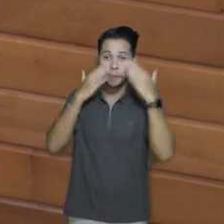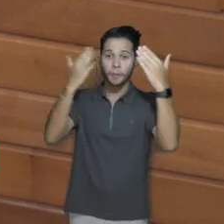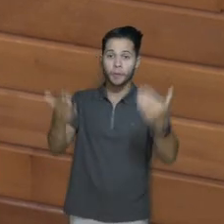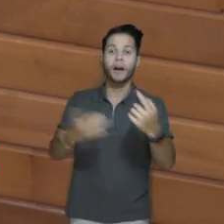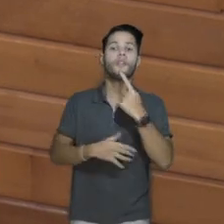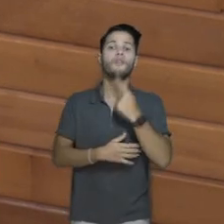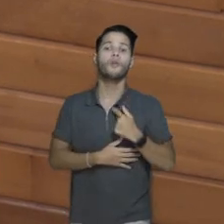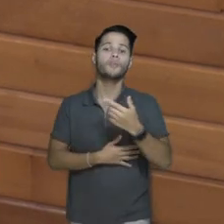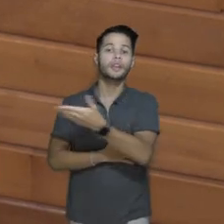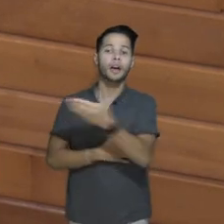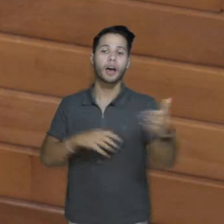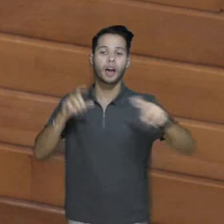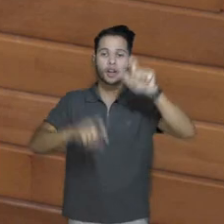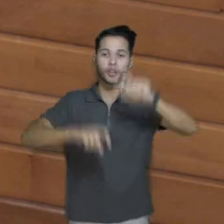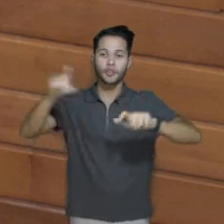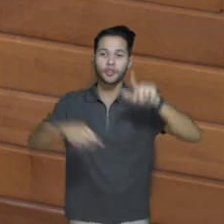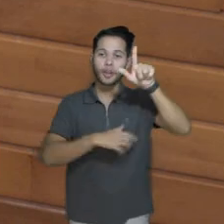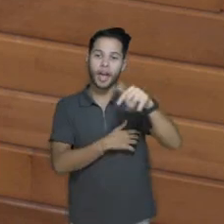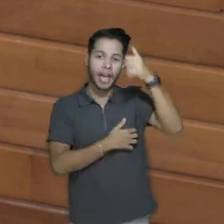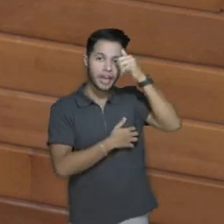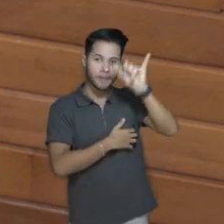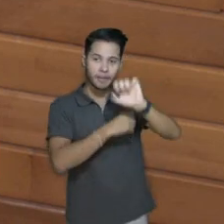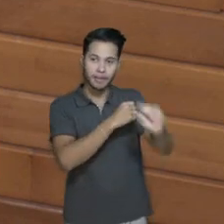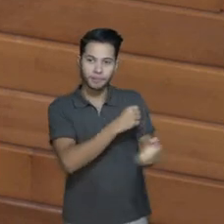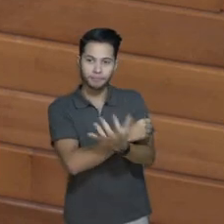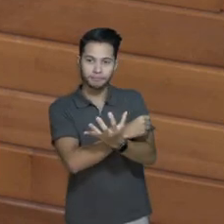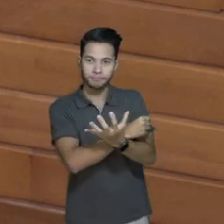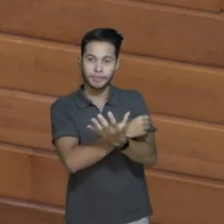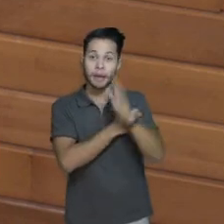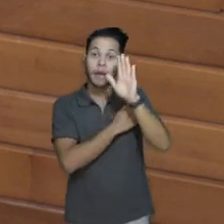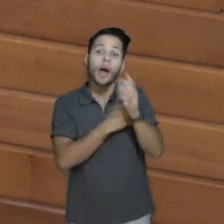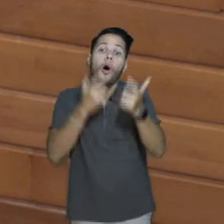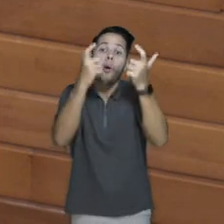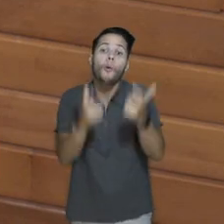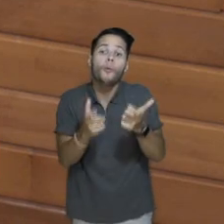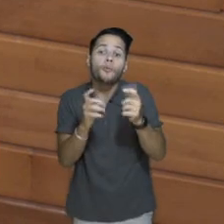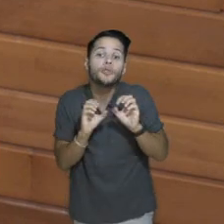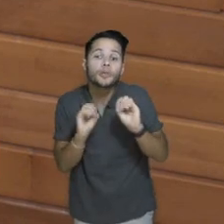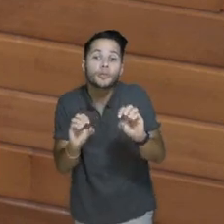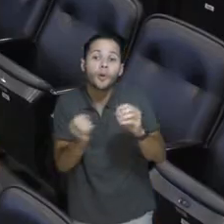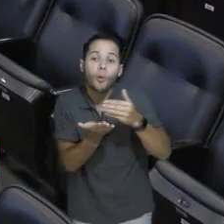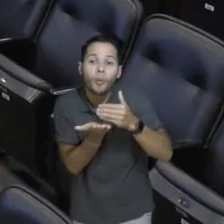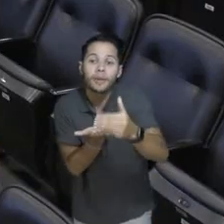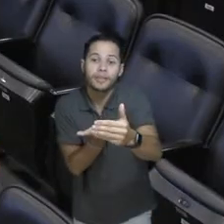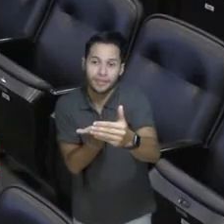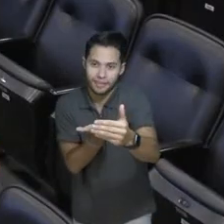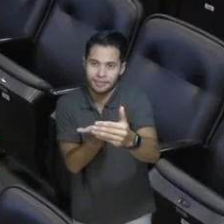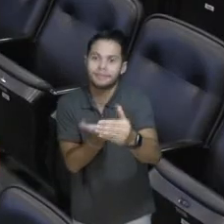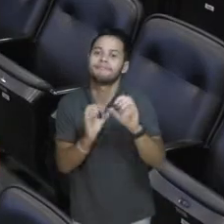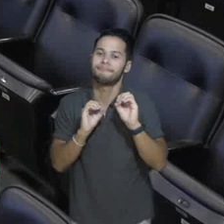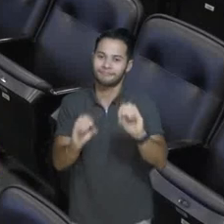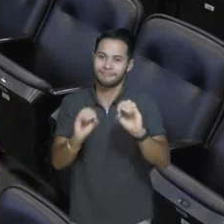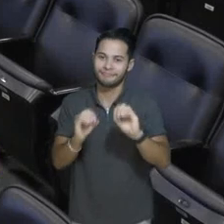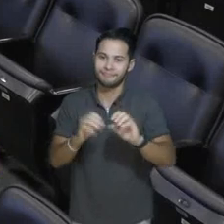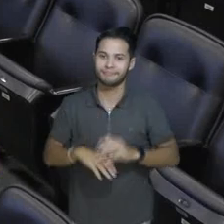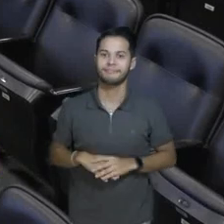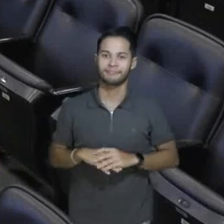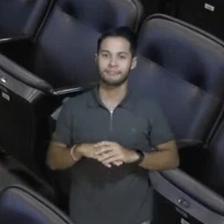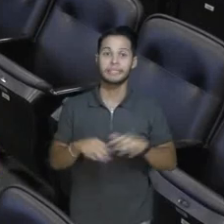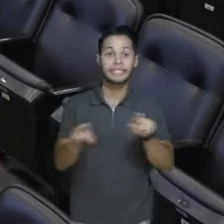todos é combater a corrupção e a educação acho que é o é o fundamento para isso e e nosso coordenador também